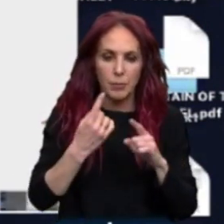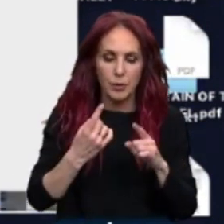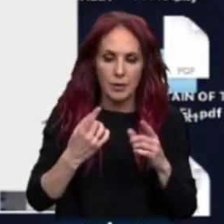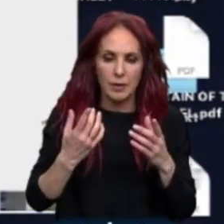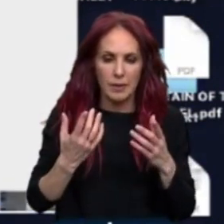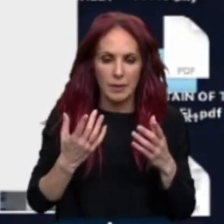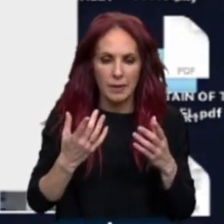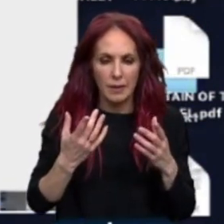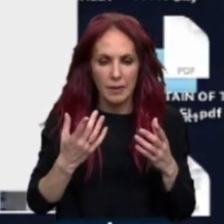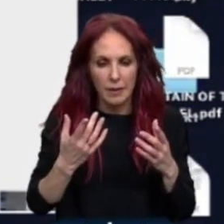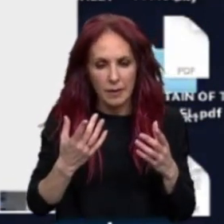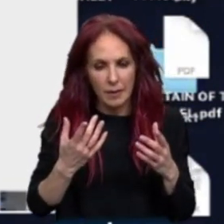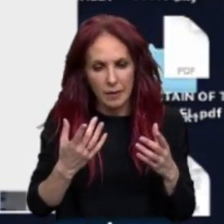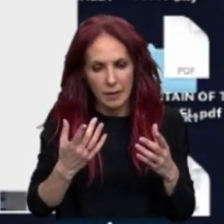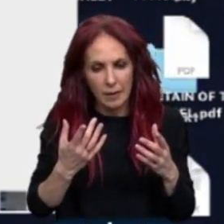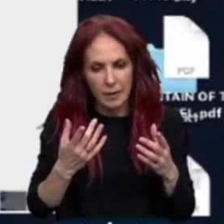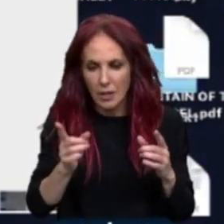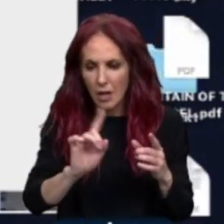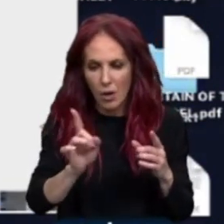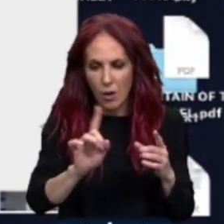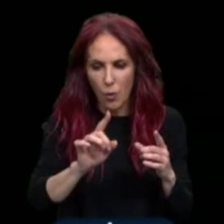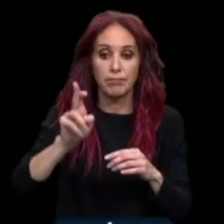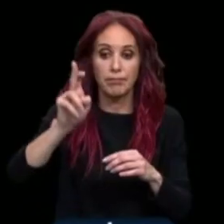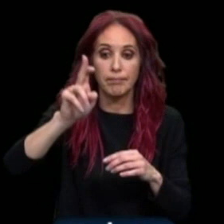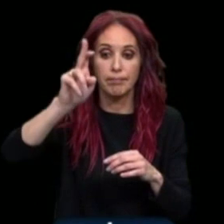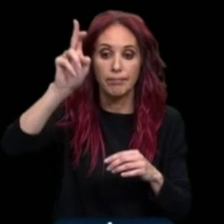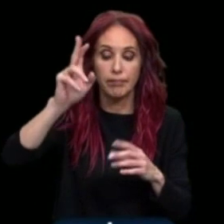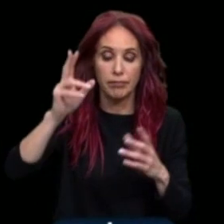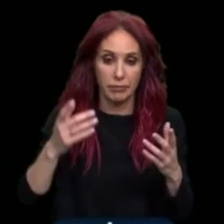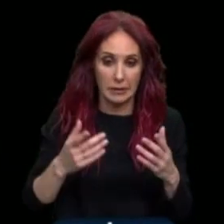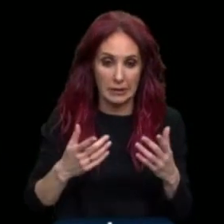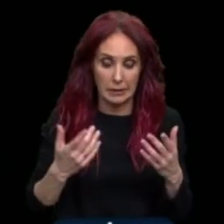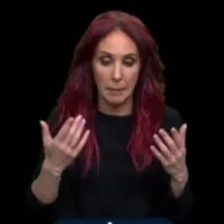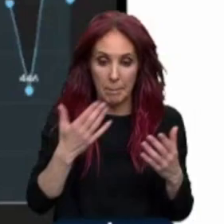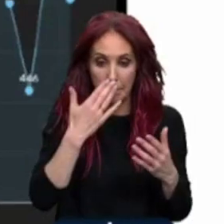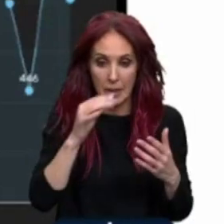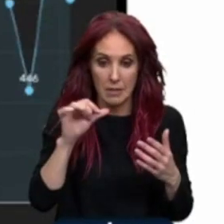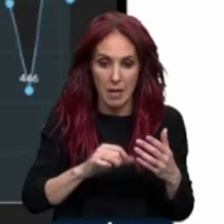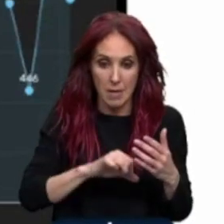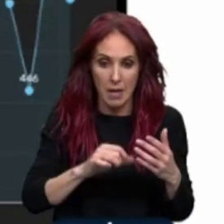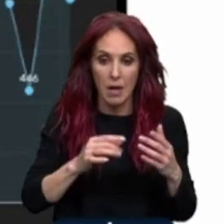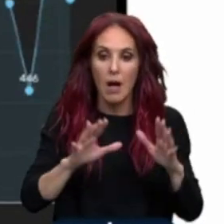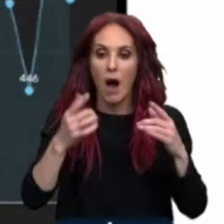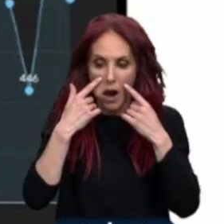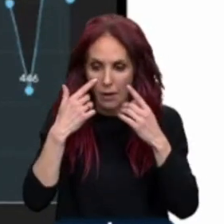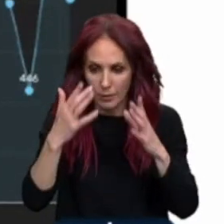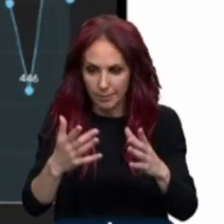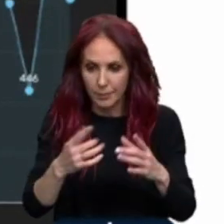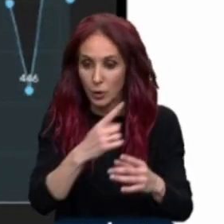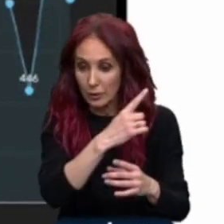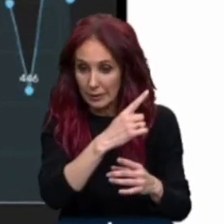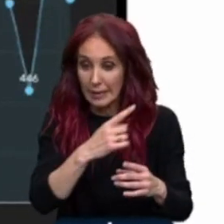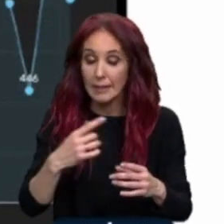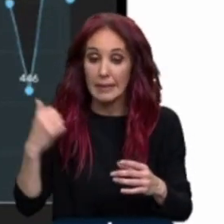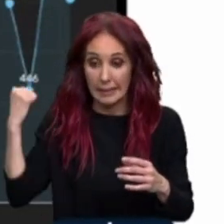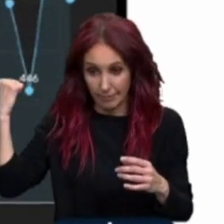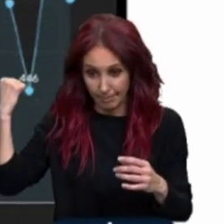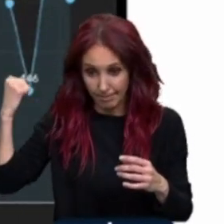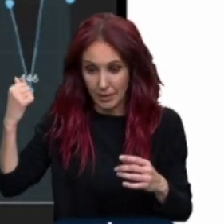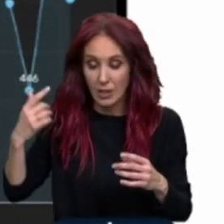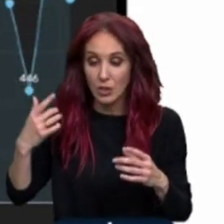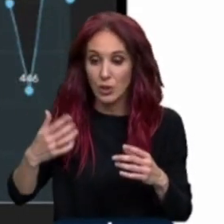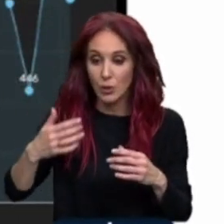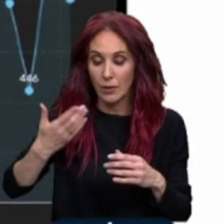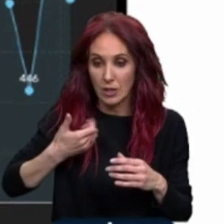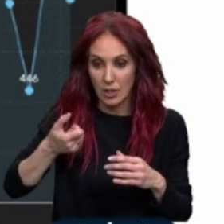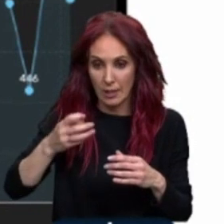está... não é isto. E, portanto, penso que agora já podemos ver. É esta a curva.